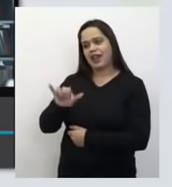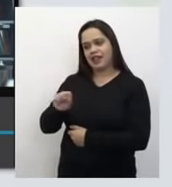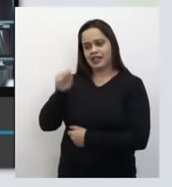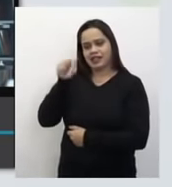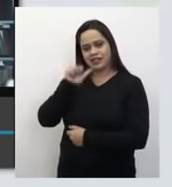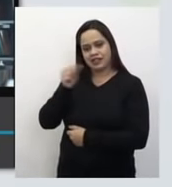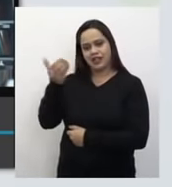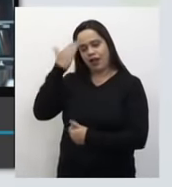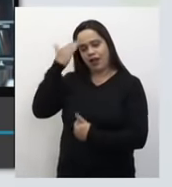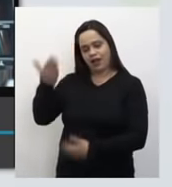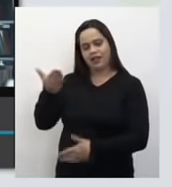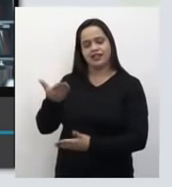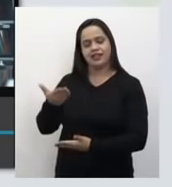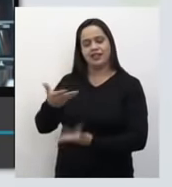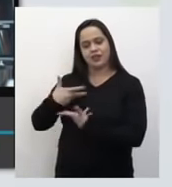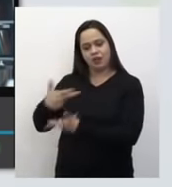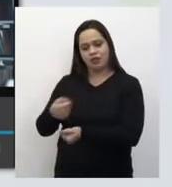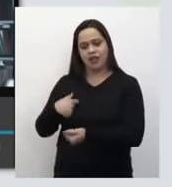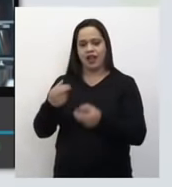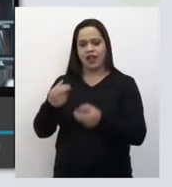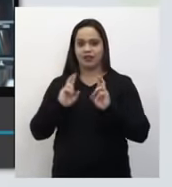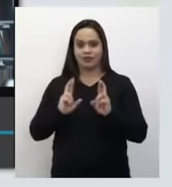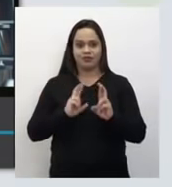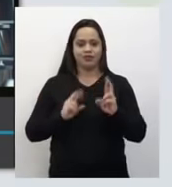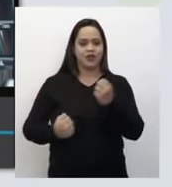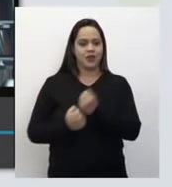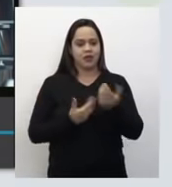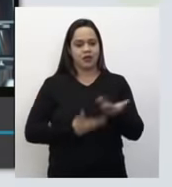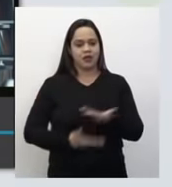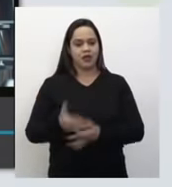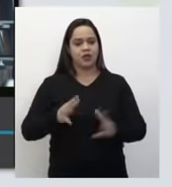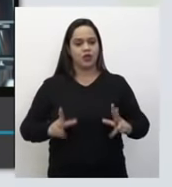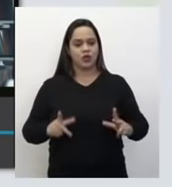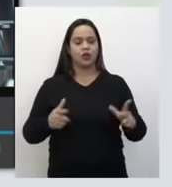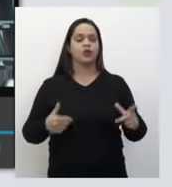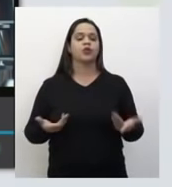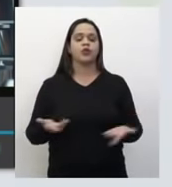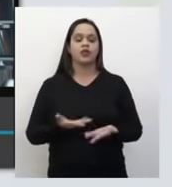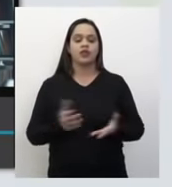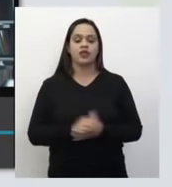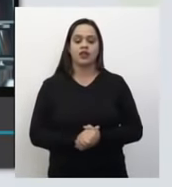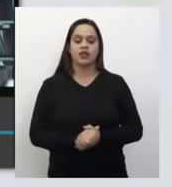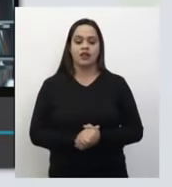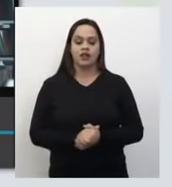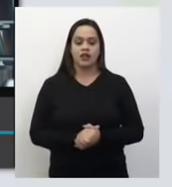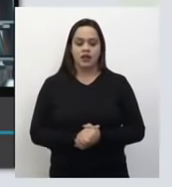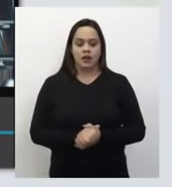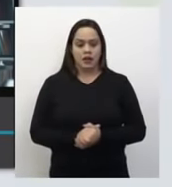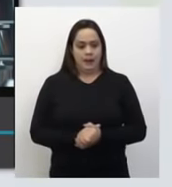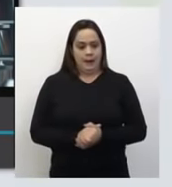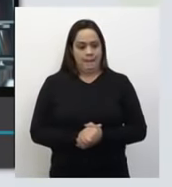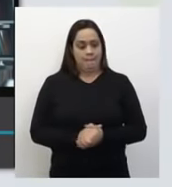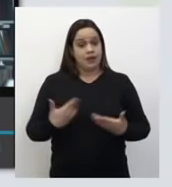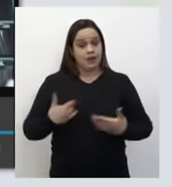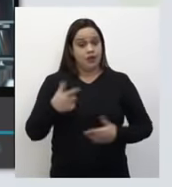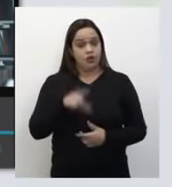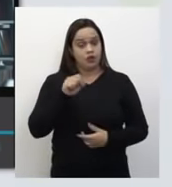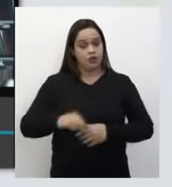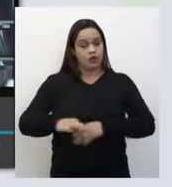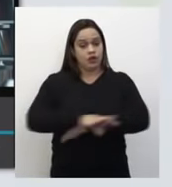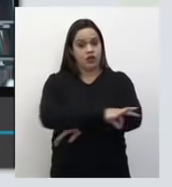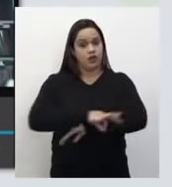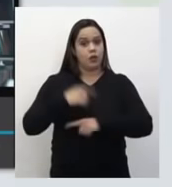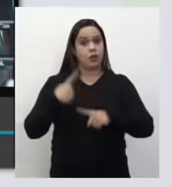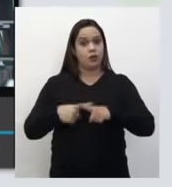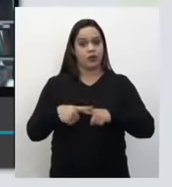espero que a gente possa contribuir, né, para esse movimento que a gente está vivendo, né, imaginar o futuro. Então, eu escolhi a arquitetura porque é